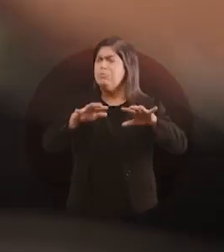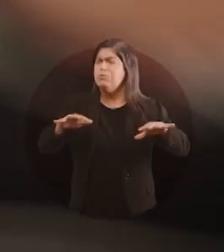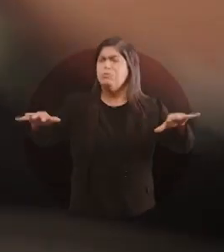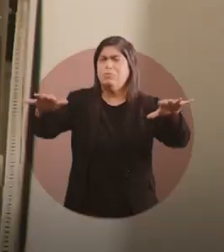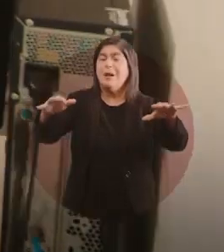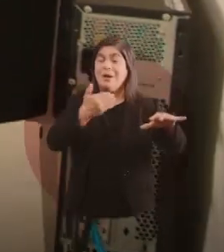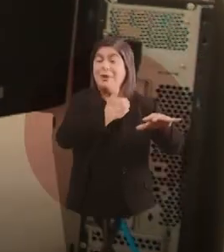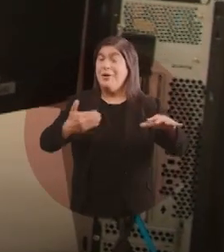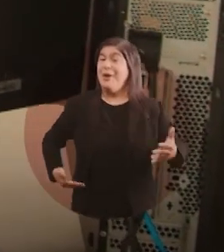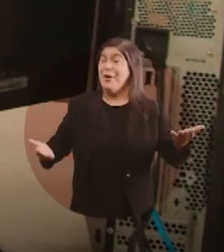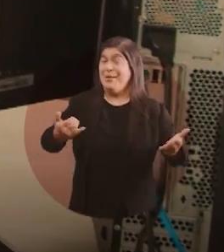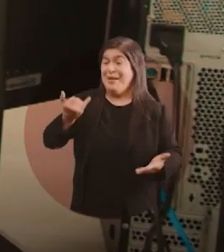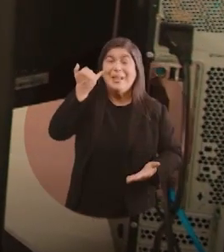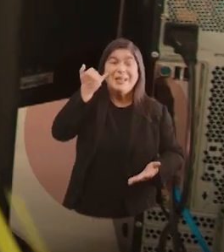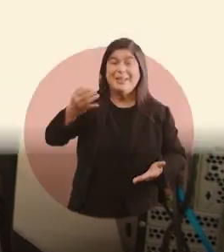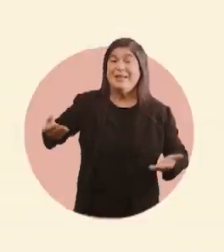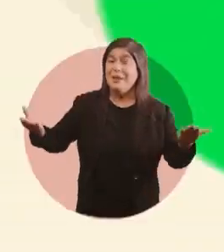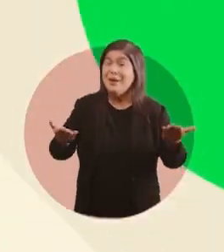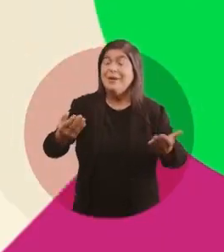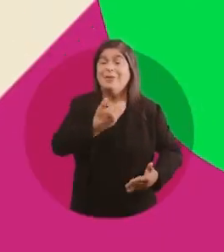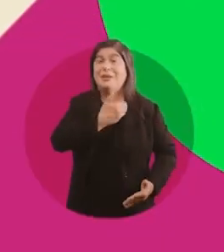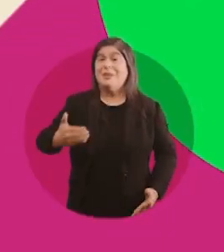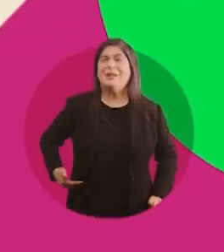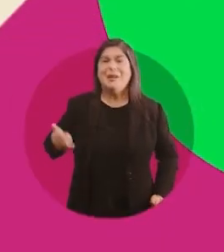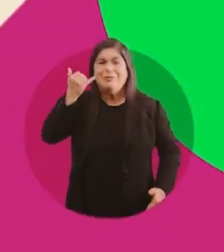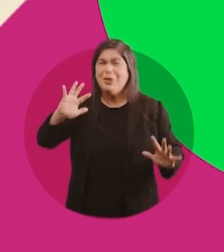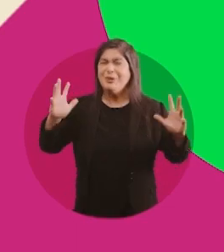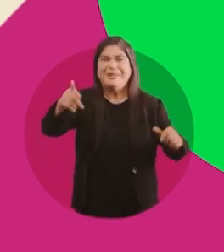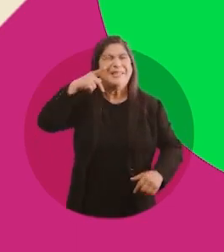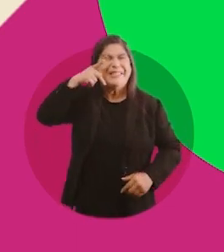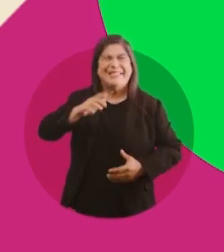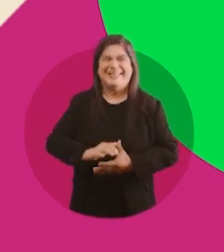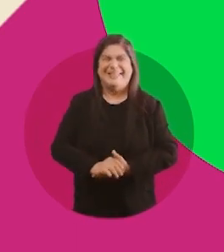casas da cidadania na atual gestão. Governo do Estado. Somos todos Paraíba.